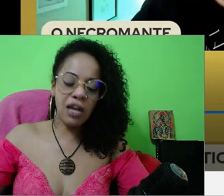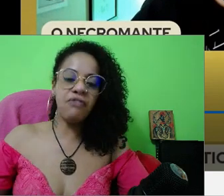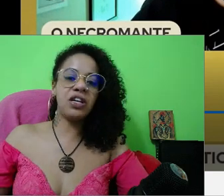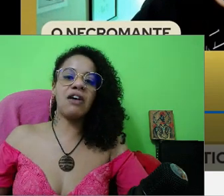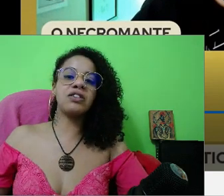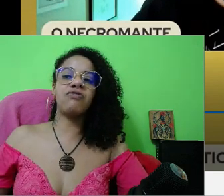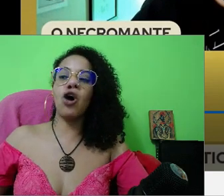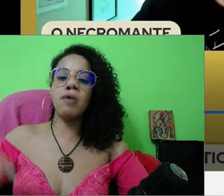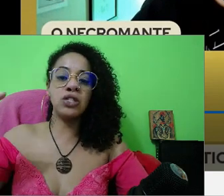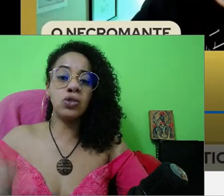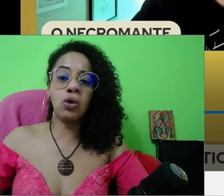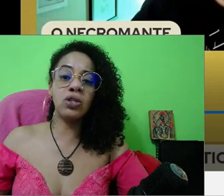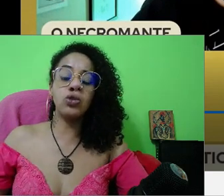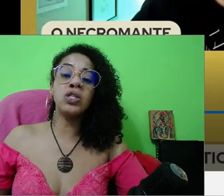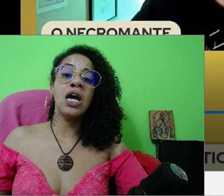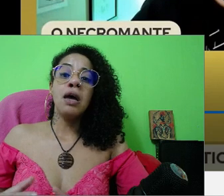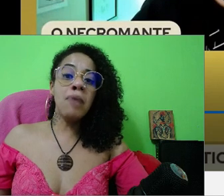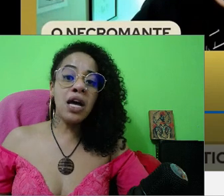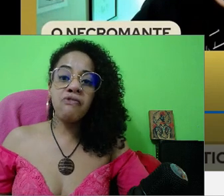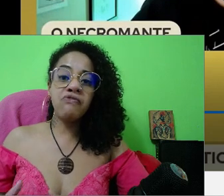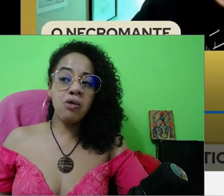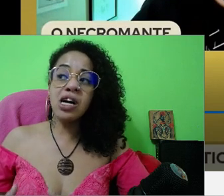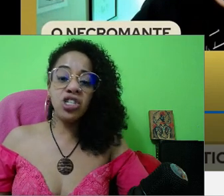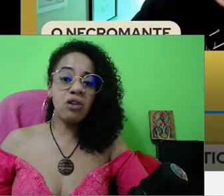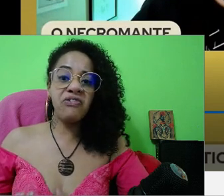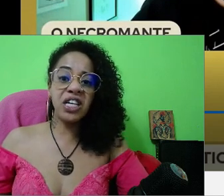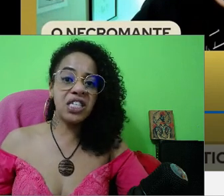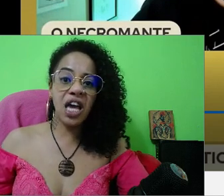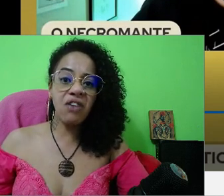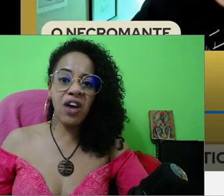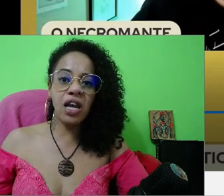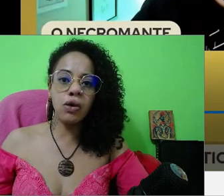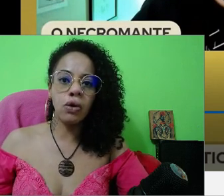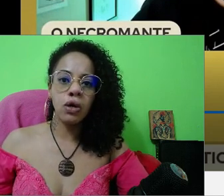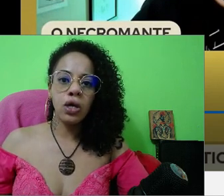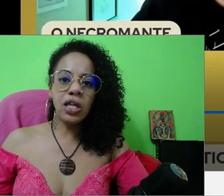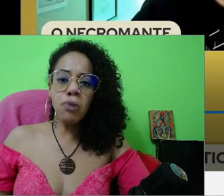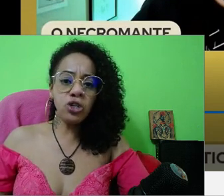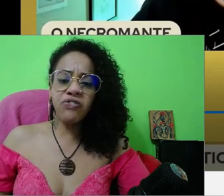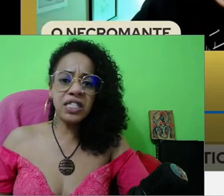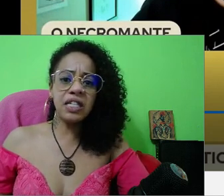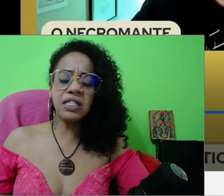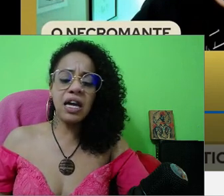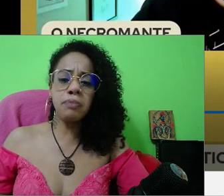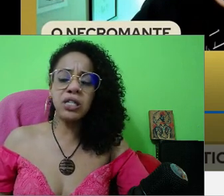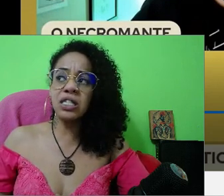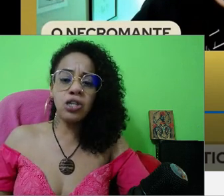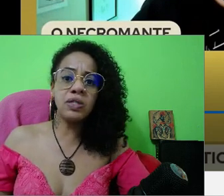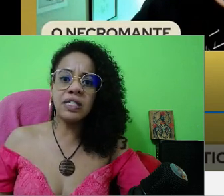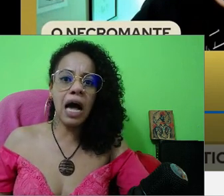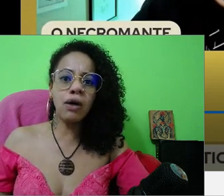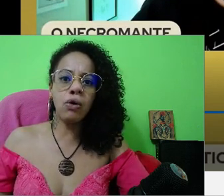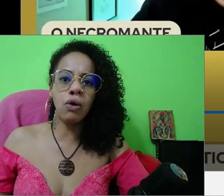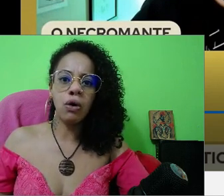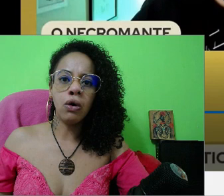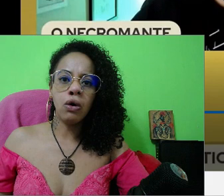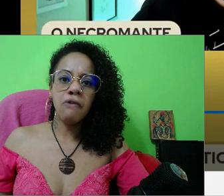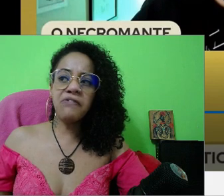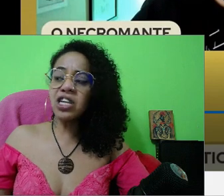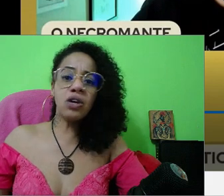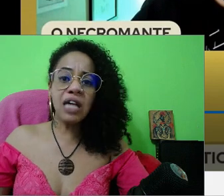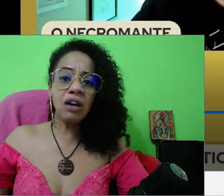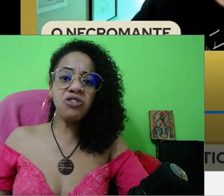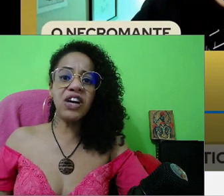fazer desqualificar as formas os conteúdos mano vão arranjar o que fazer velho tem um monte de fascista aí para vocês encher o saco